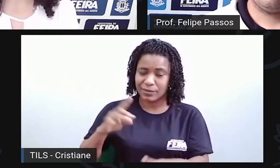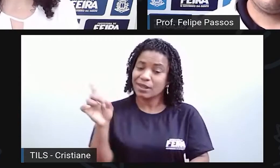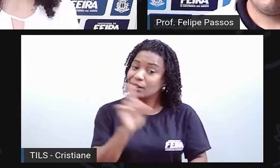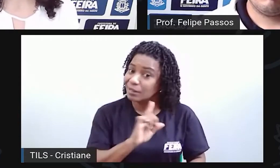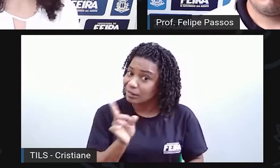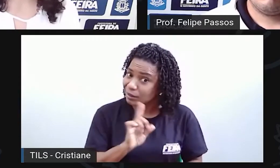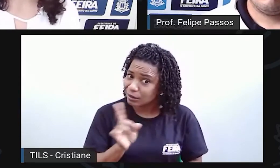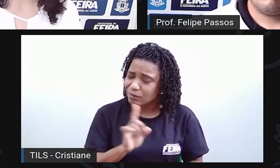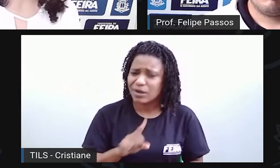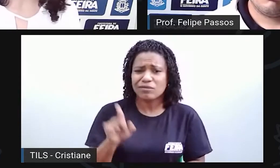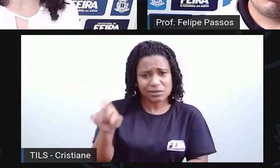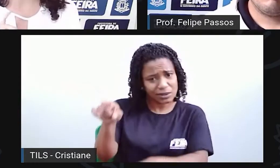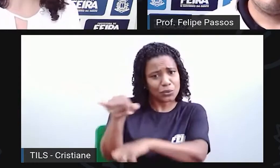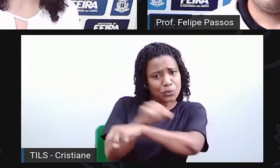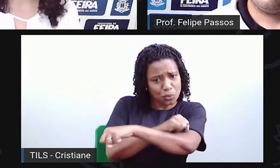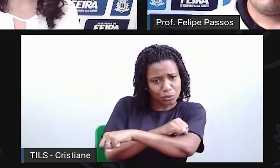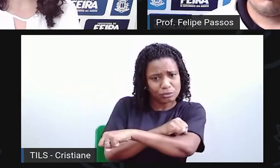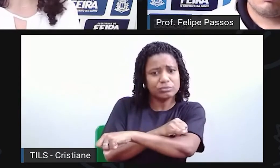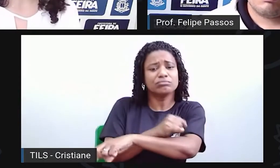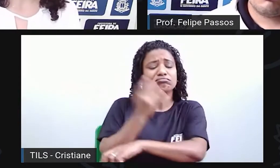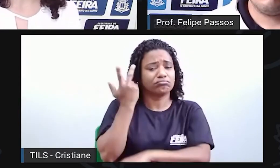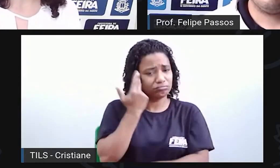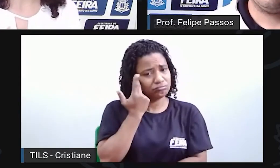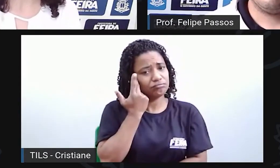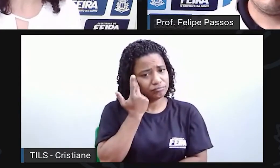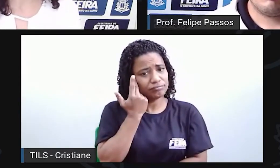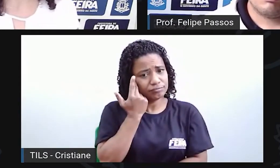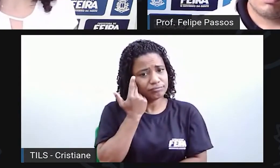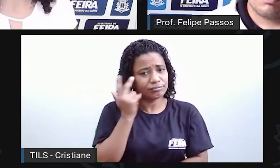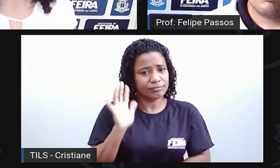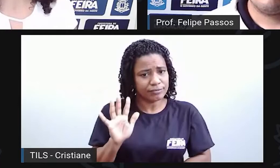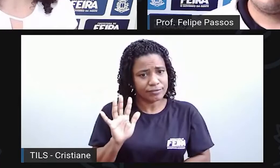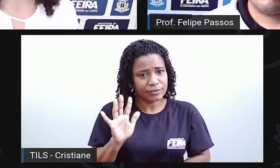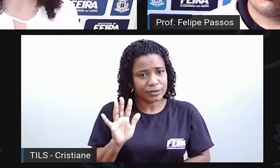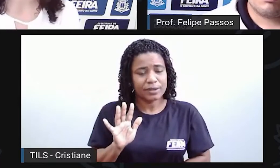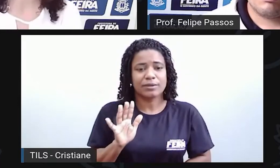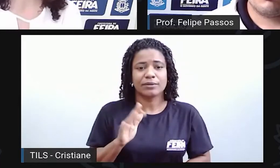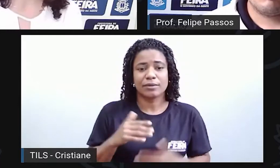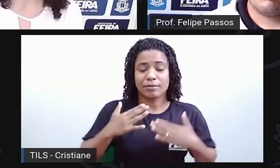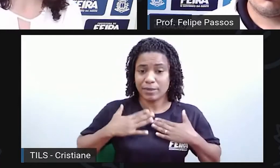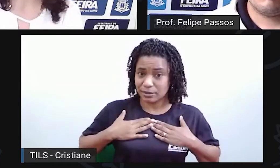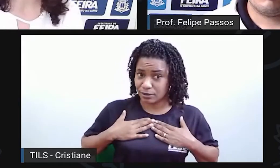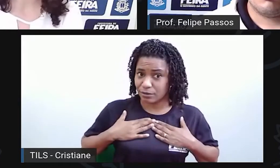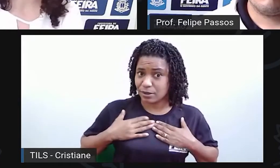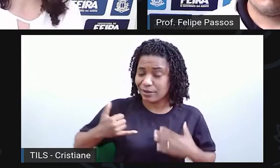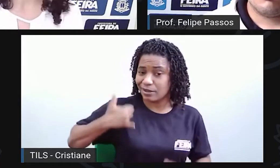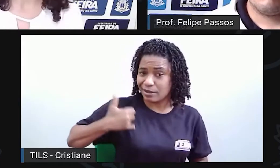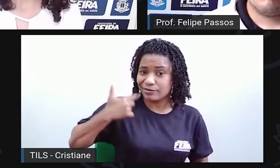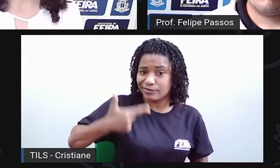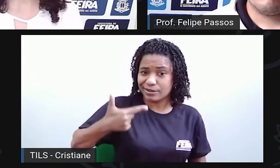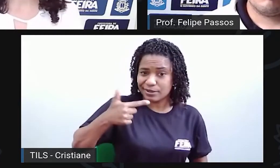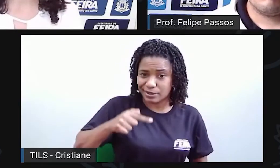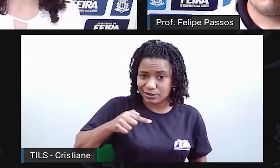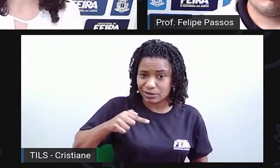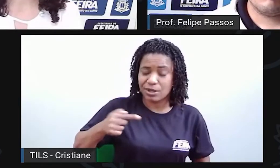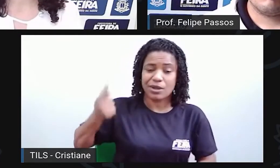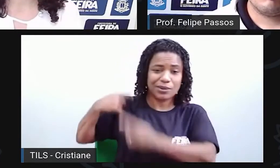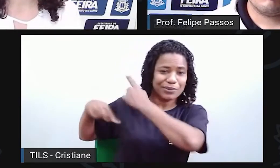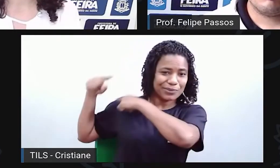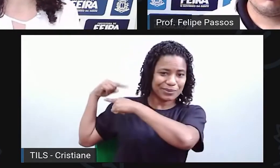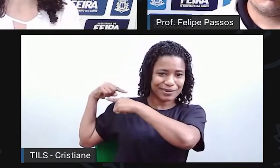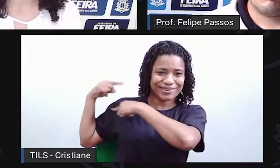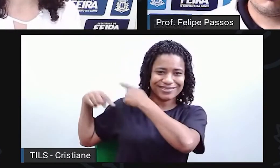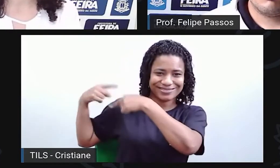Mas a gente cresce e a gente aprende, falando aqui da minha geração, eu tenho 27 anos, e estou falando